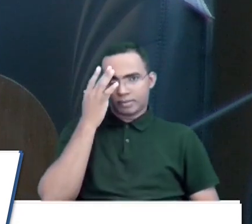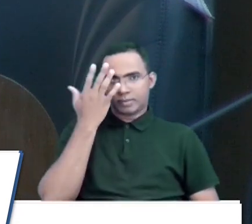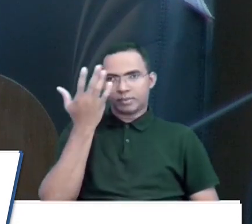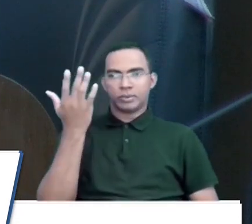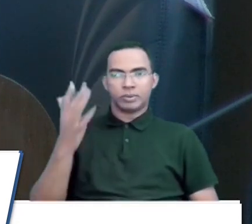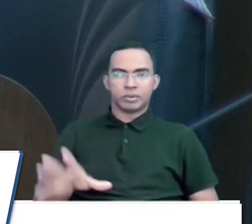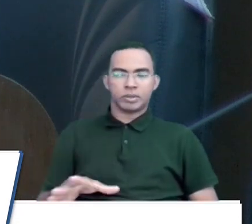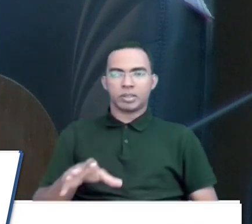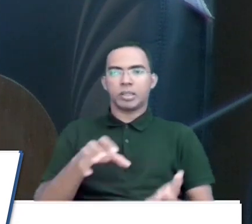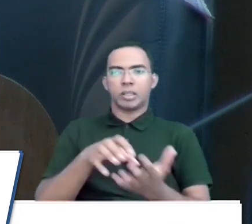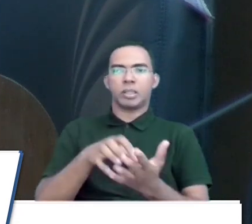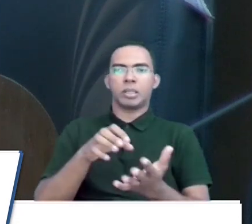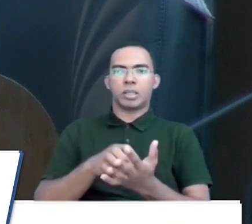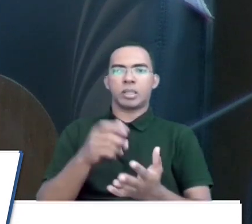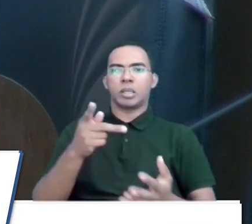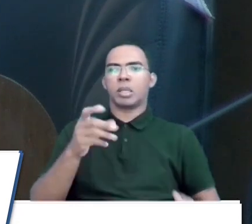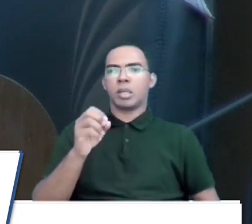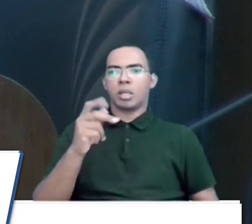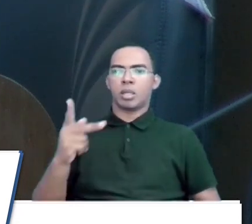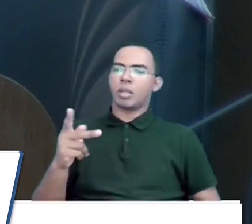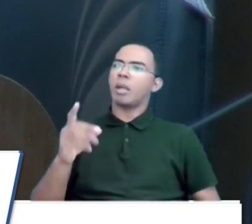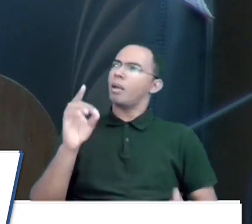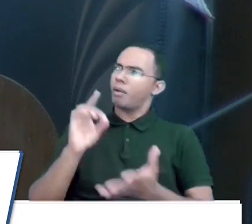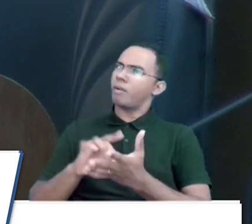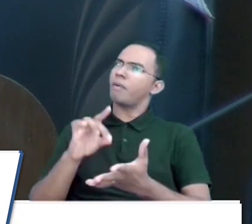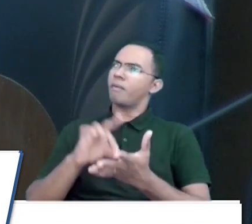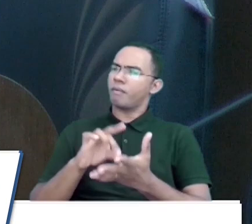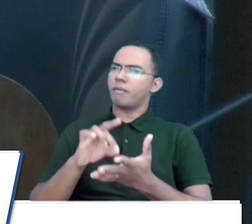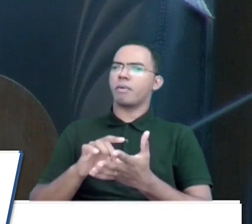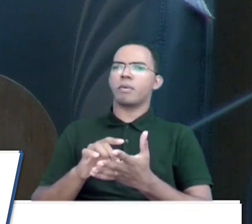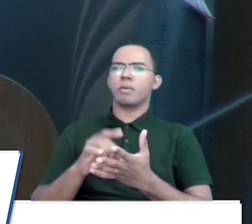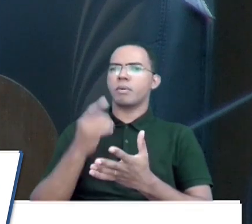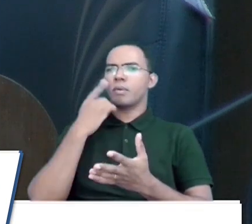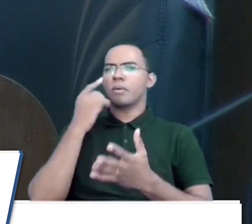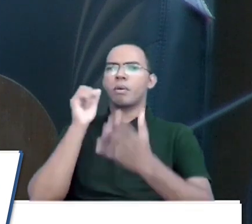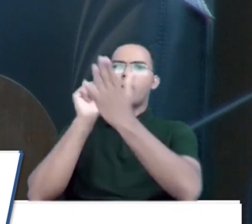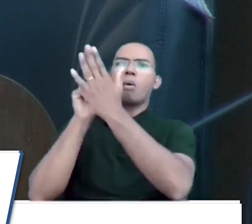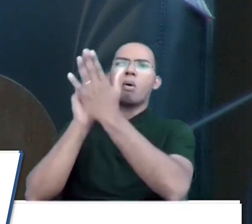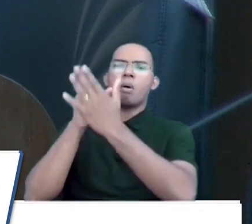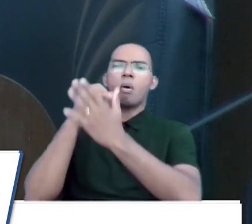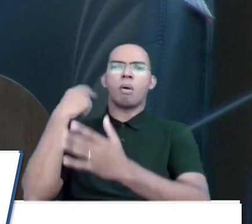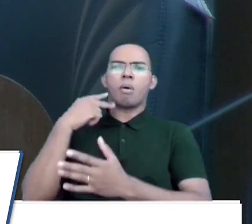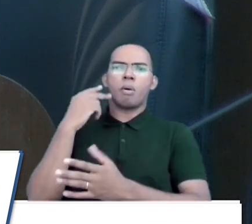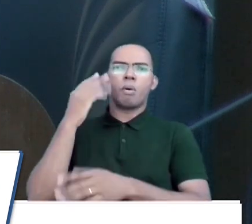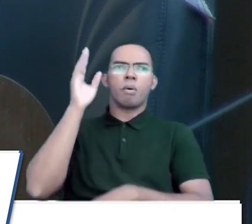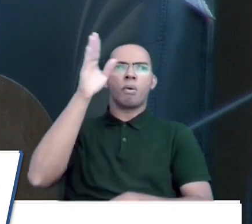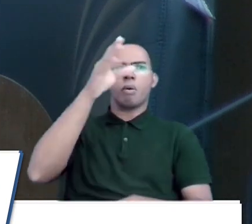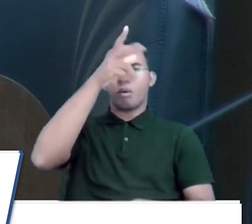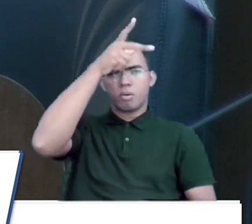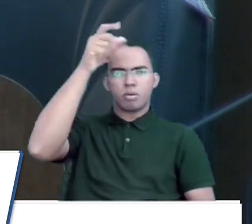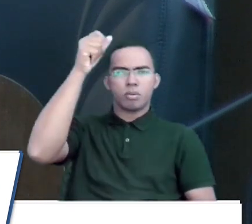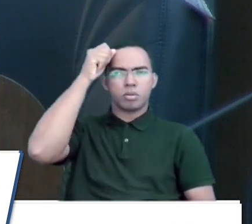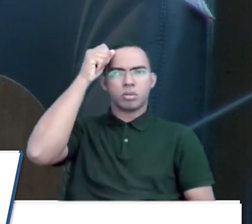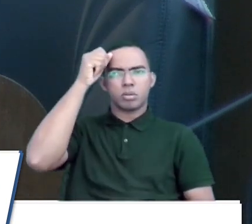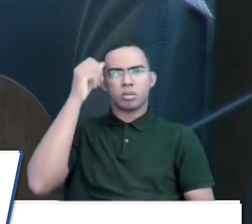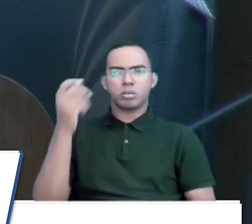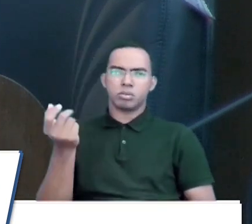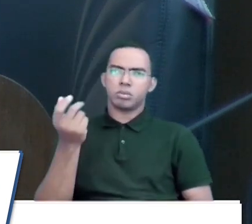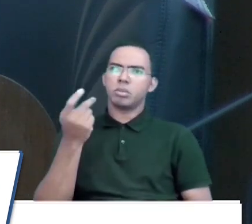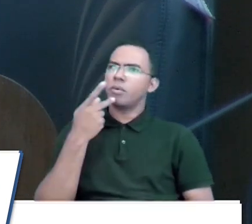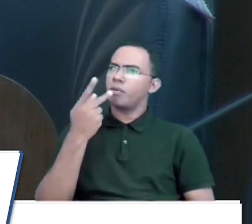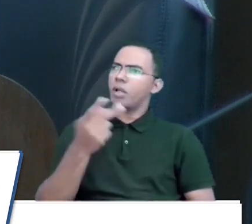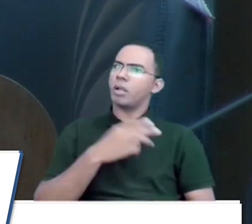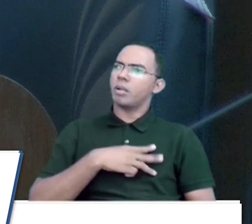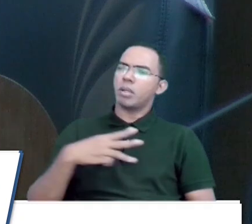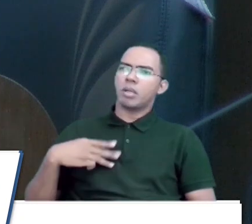Centro Pop na porta de casa. É uma verdade. Todo mundo vai, coloca na porta dos vereadores, coloca na porta do prefeito. Eu até falei para o Ministério